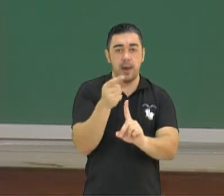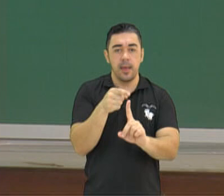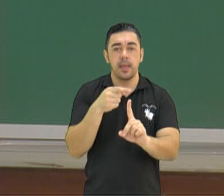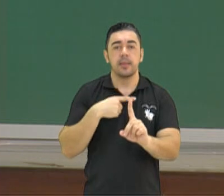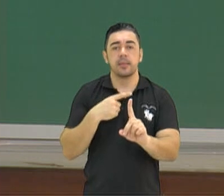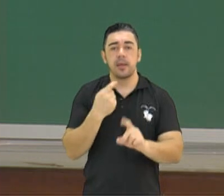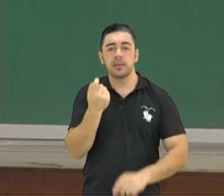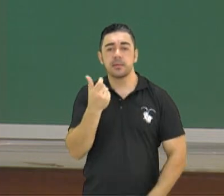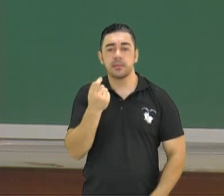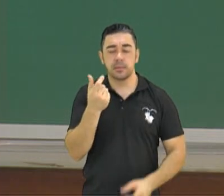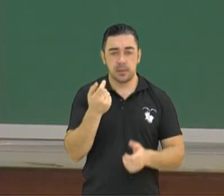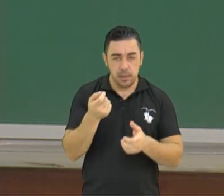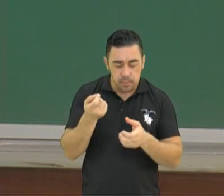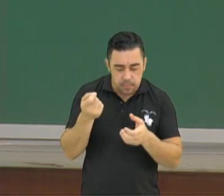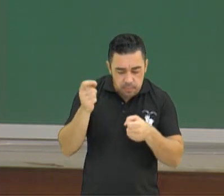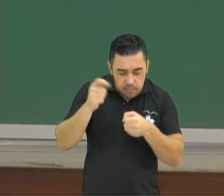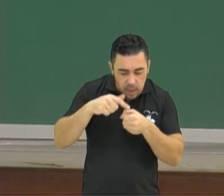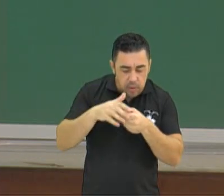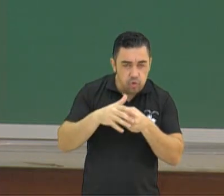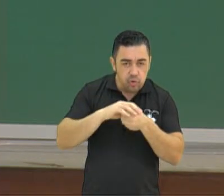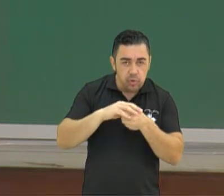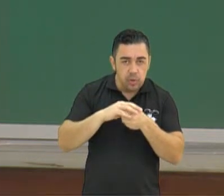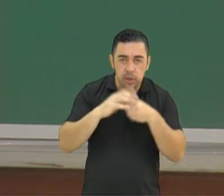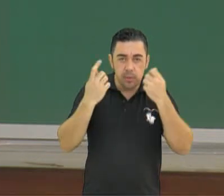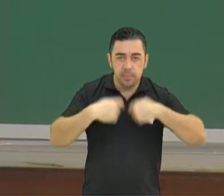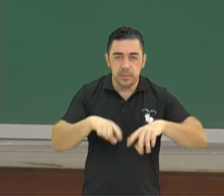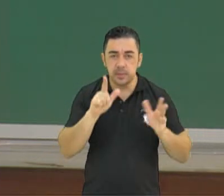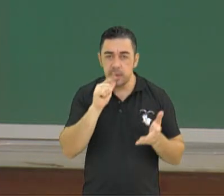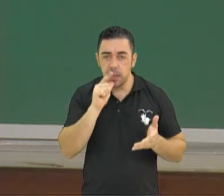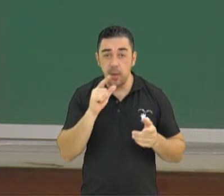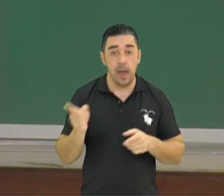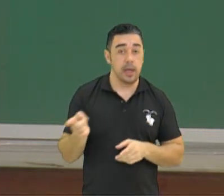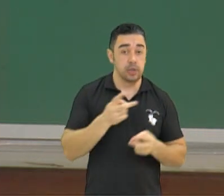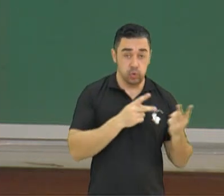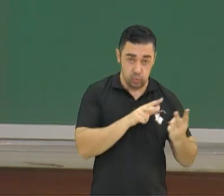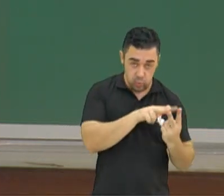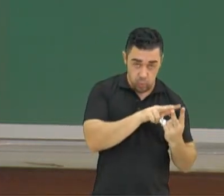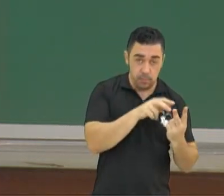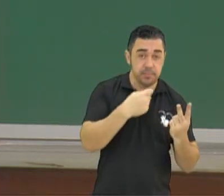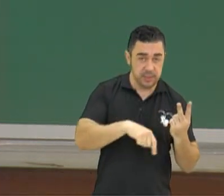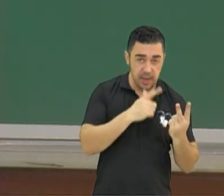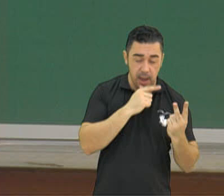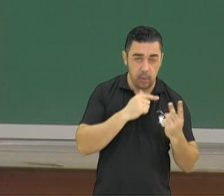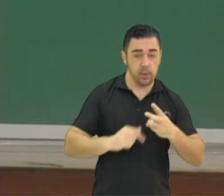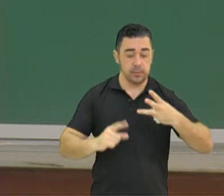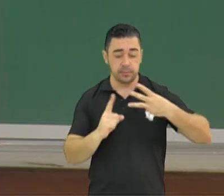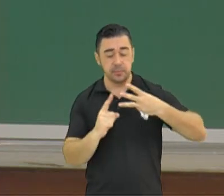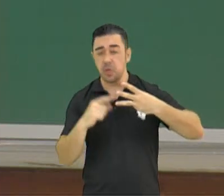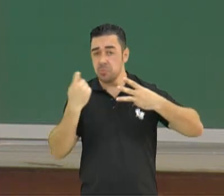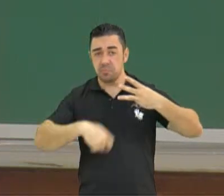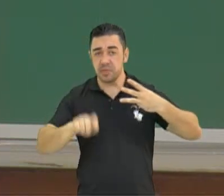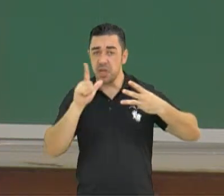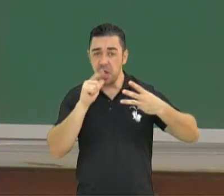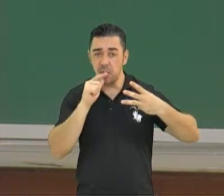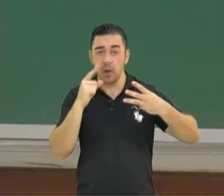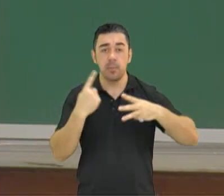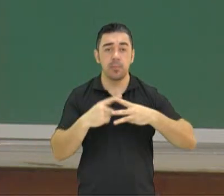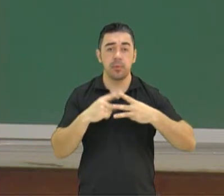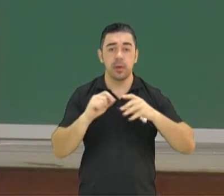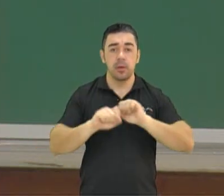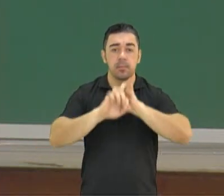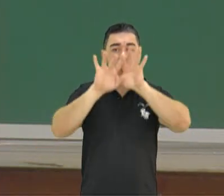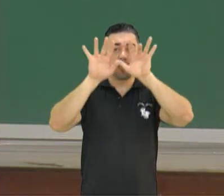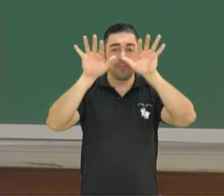agora não depende mais de água. Essas duas aqui precisavam de água para se reproduzir. A partir das gimnospermas não precisa mais, porque vai pelo grão de